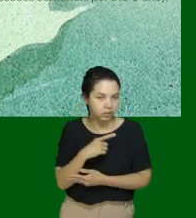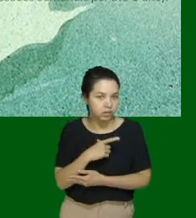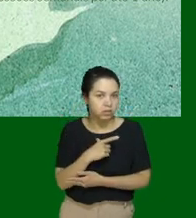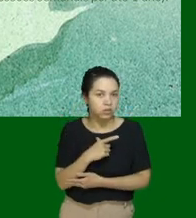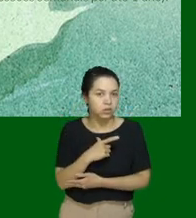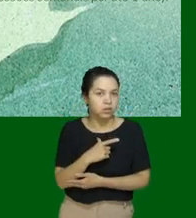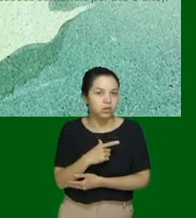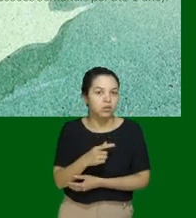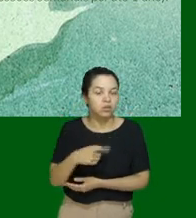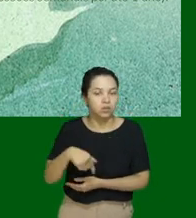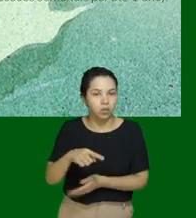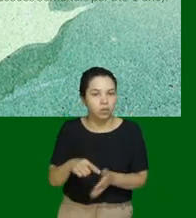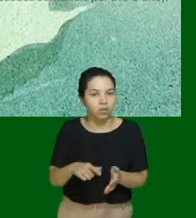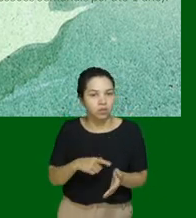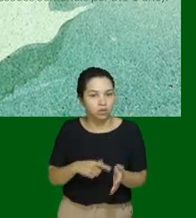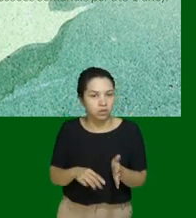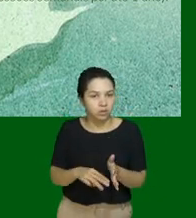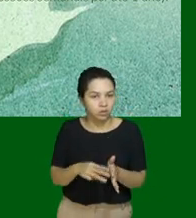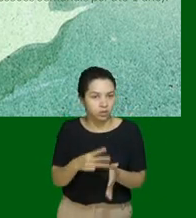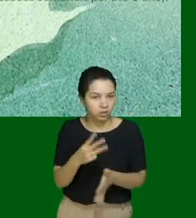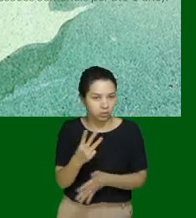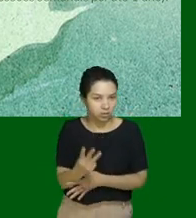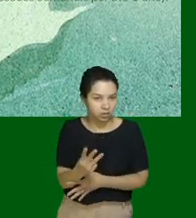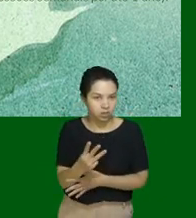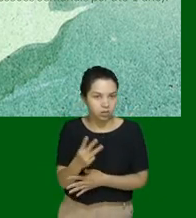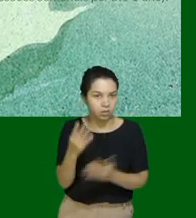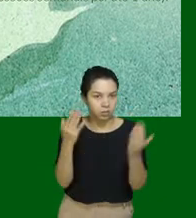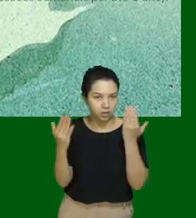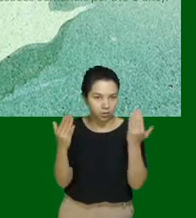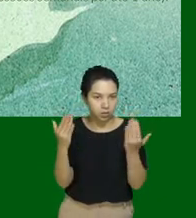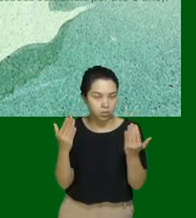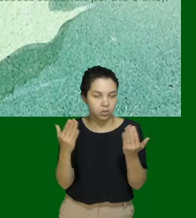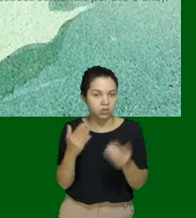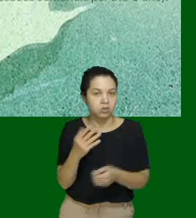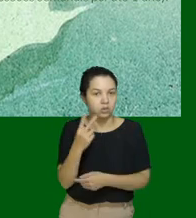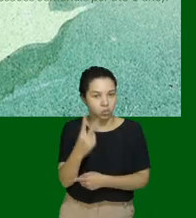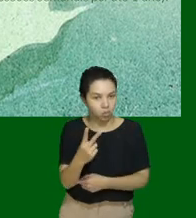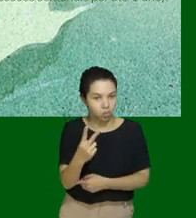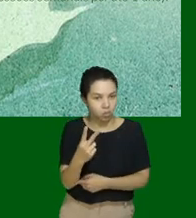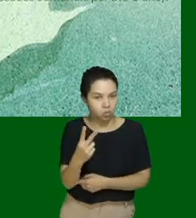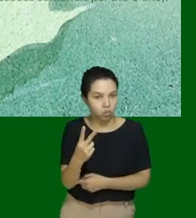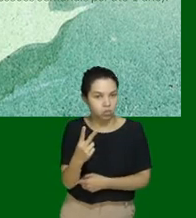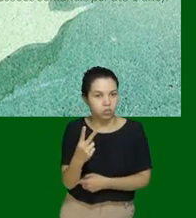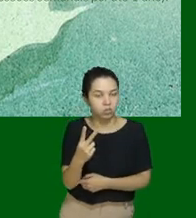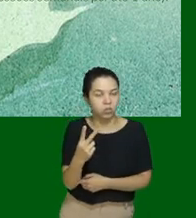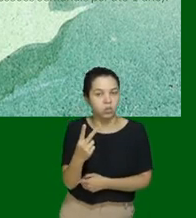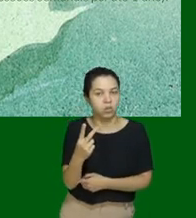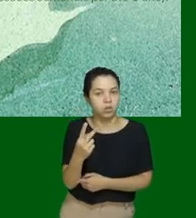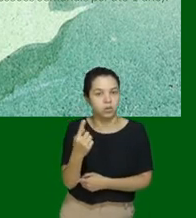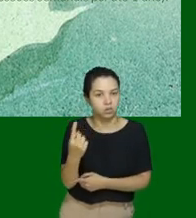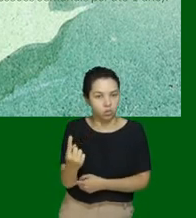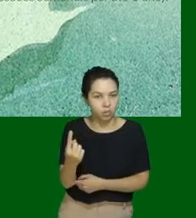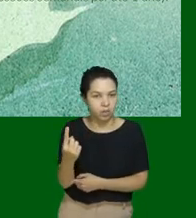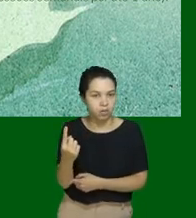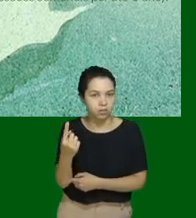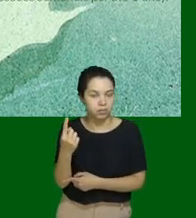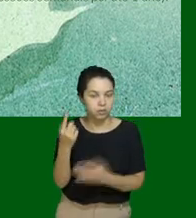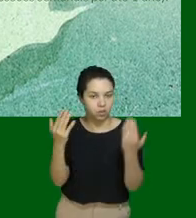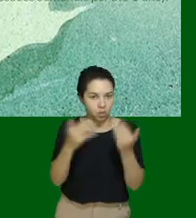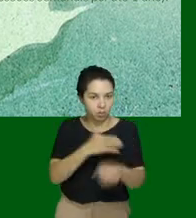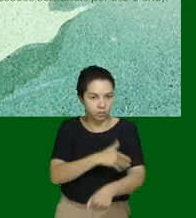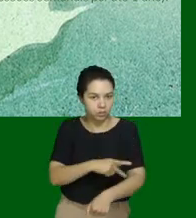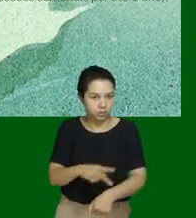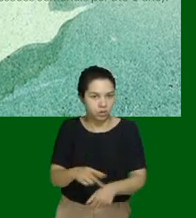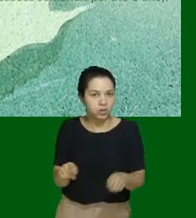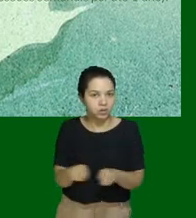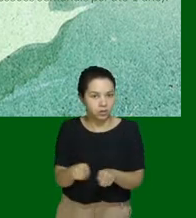3 psico e 2, não, 1 psico e 2 neuropsicopedagogas. E temos ainda uma artista plástica